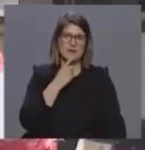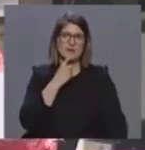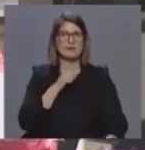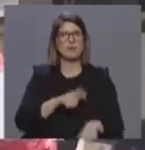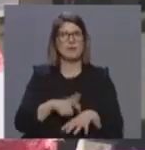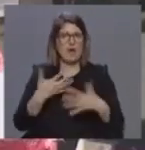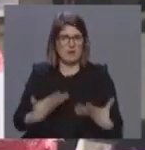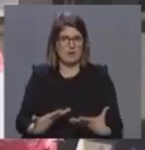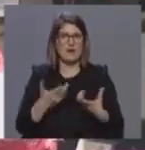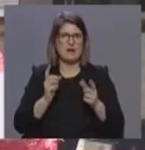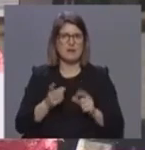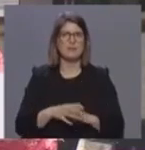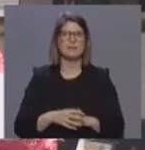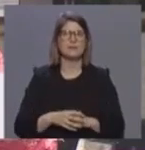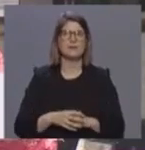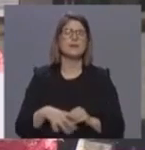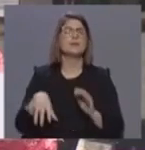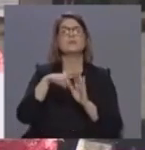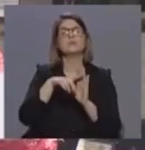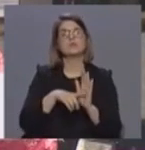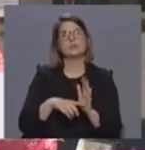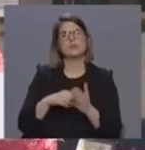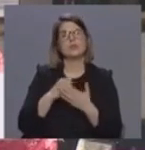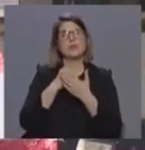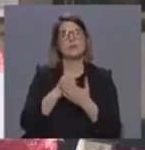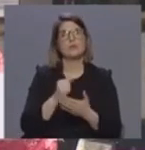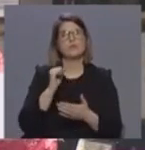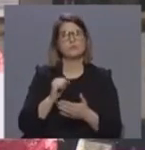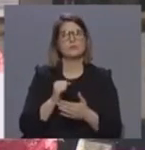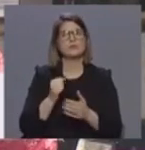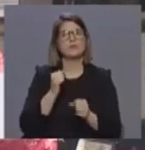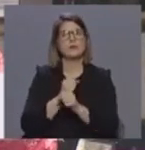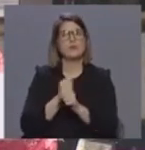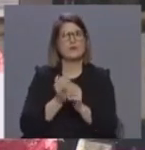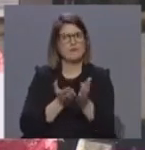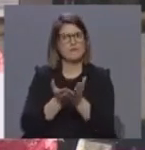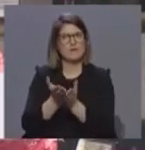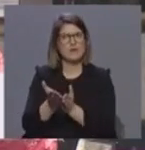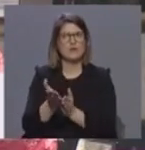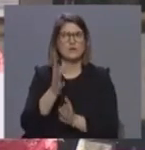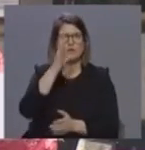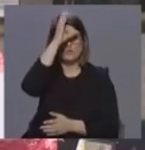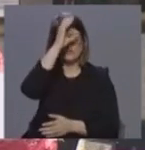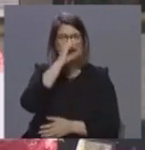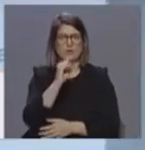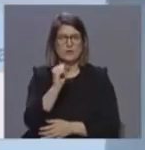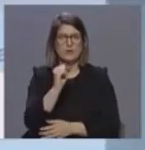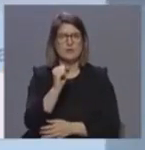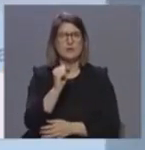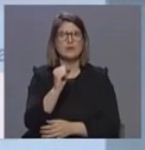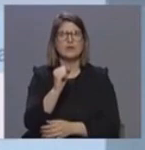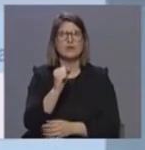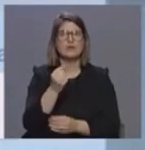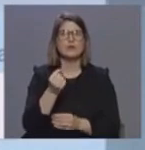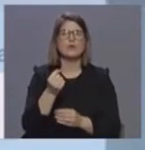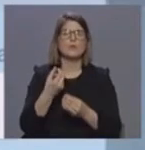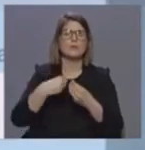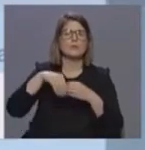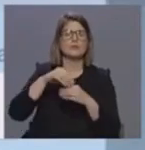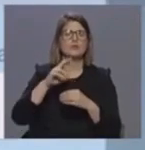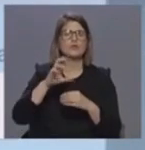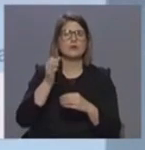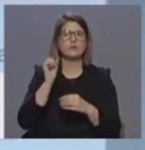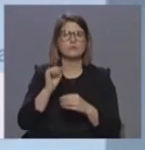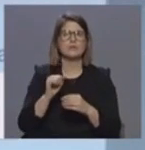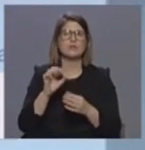imediato. Entre as medidas desta linha de apoio à manutenção do emprego, o Governo criou um complemento regional ao regime